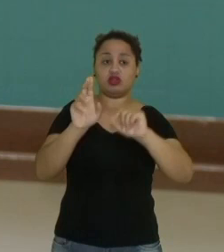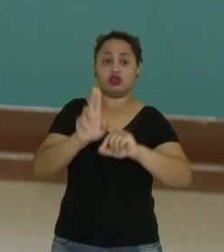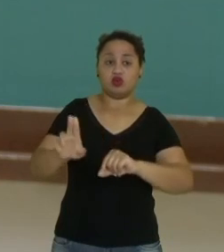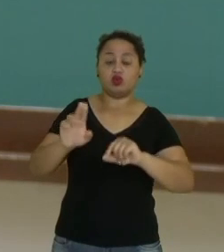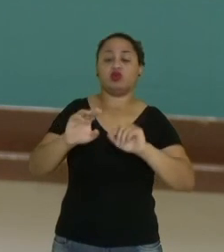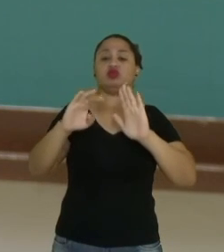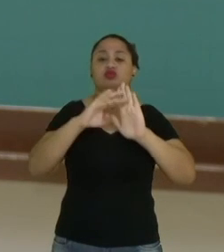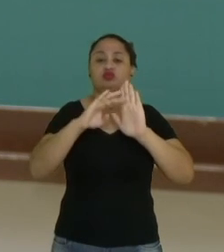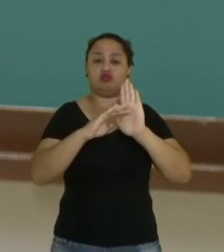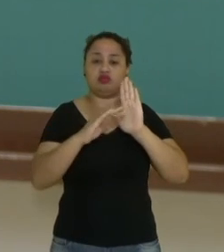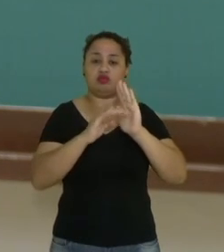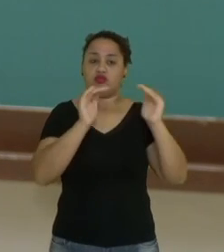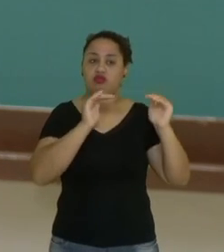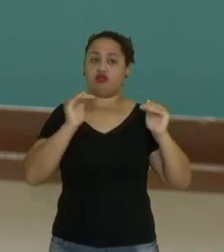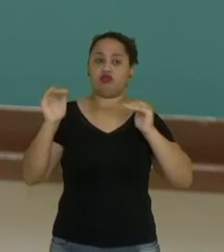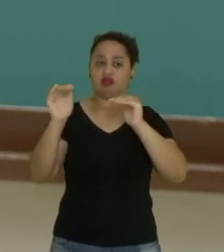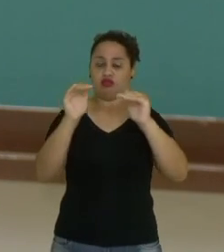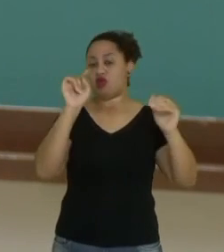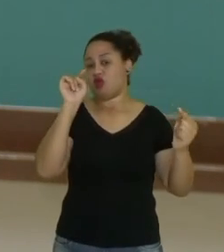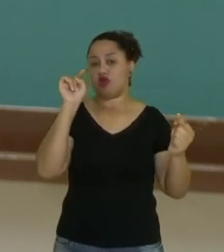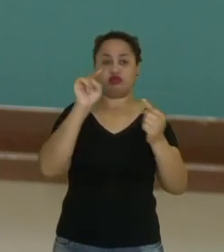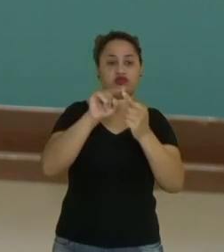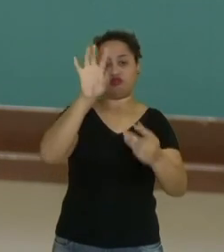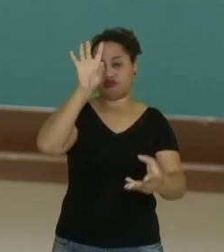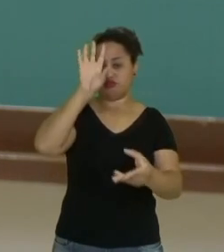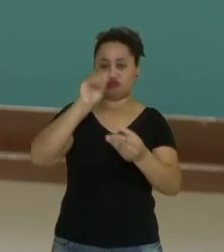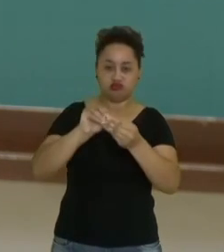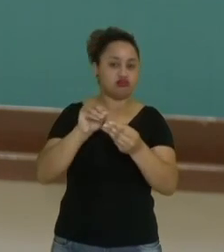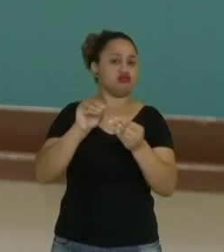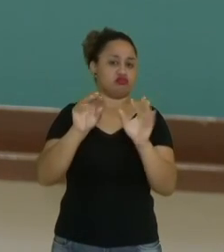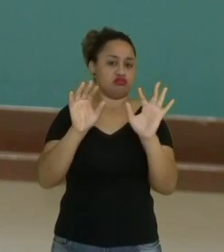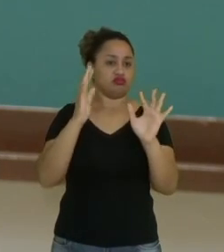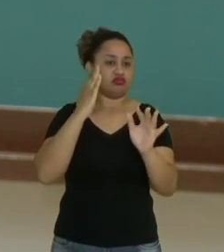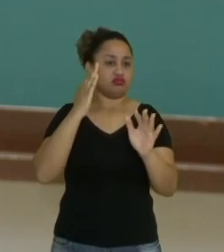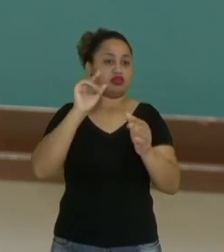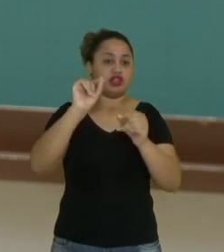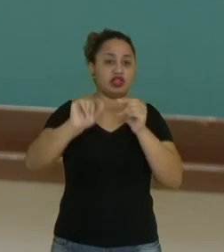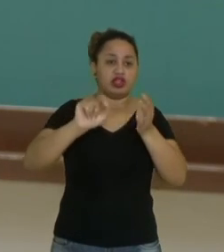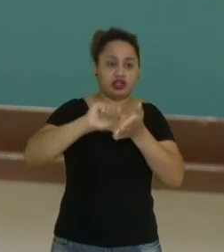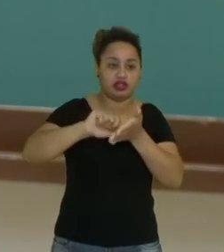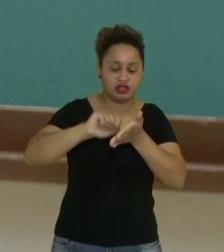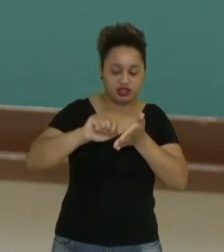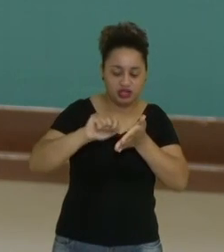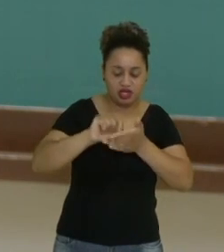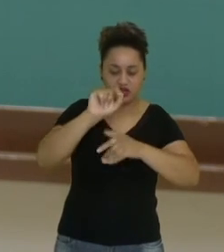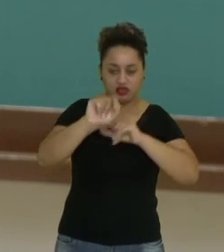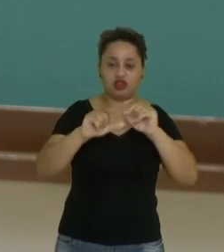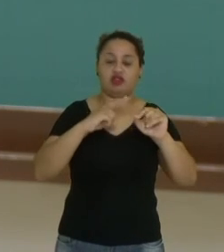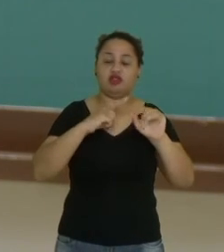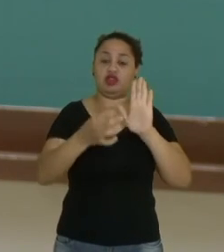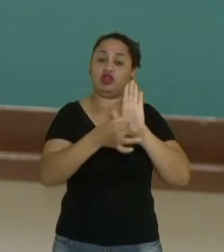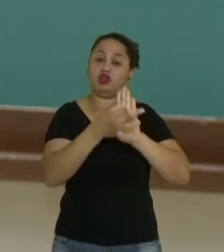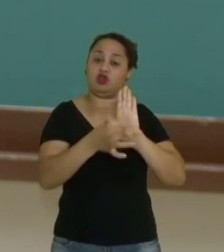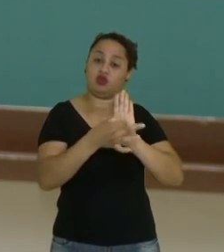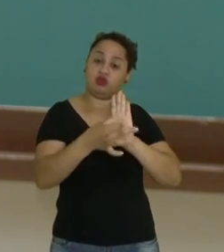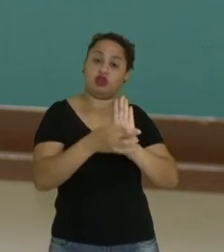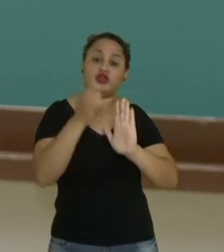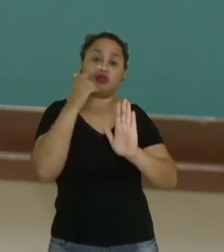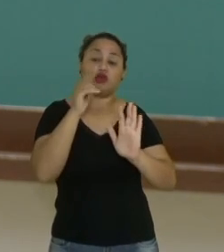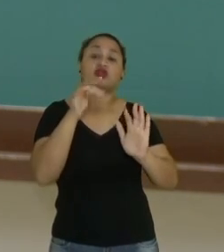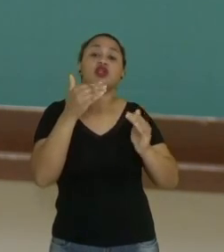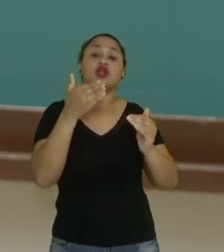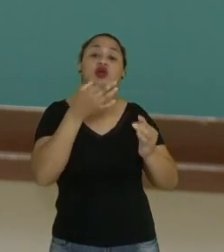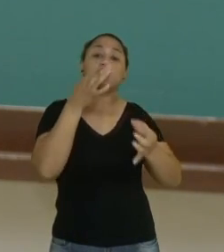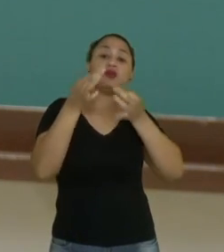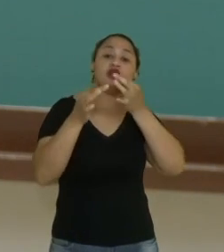norma padrão, precisão e objetividade, né? O redator vai empregar argumentos para mobilizar a opinião